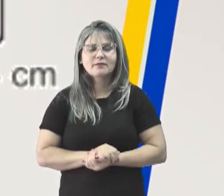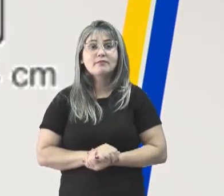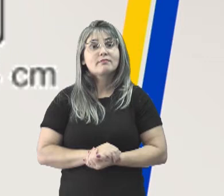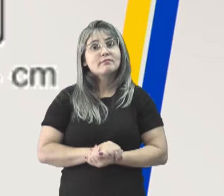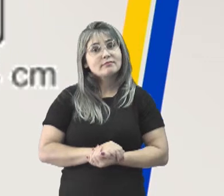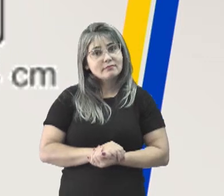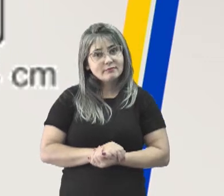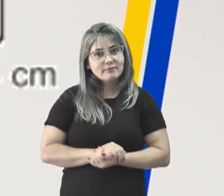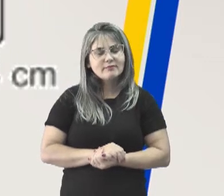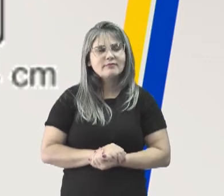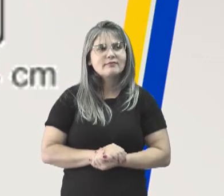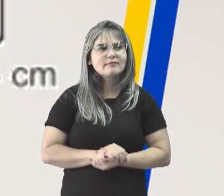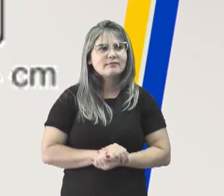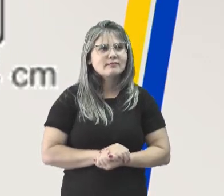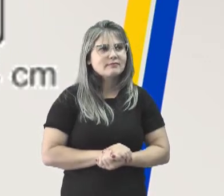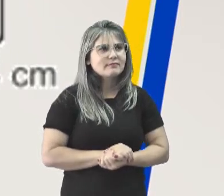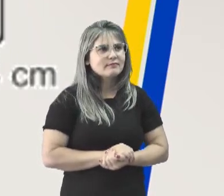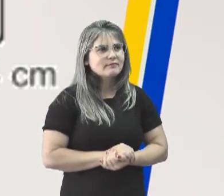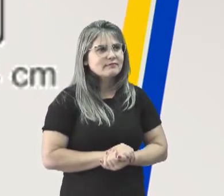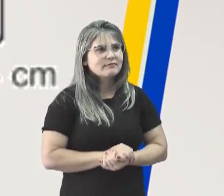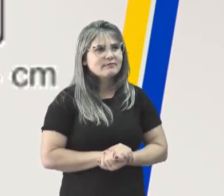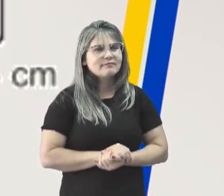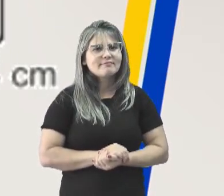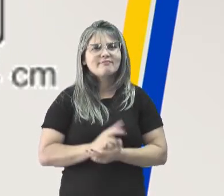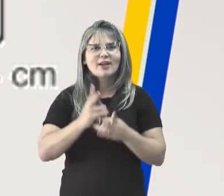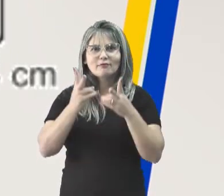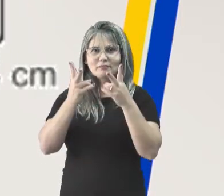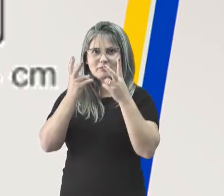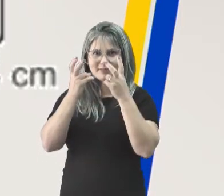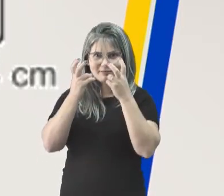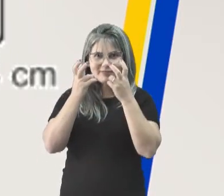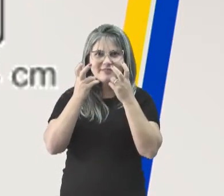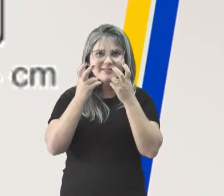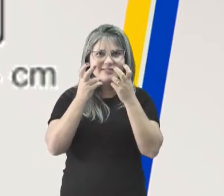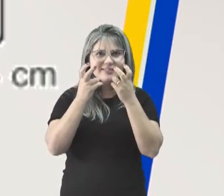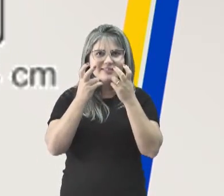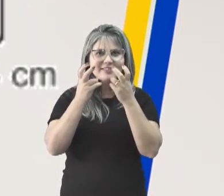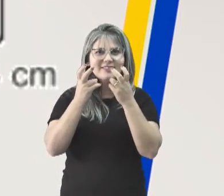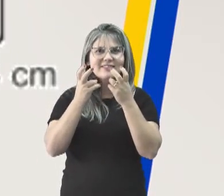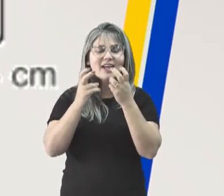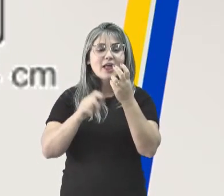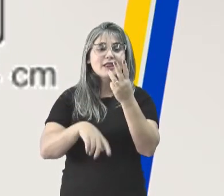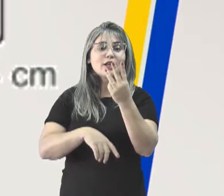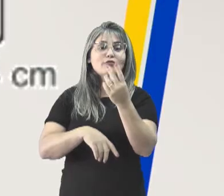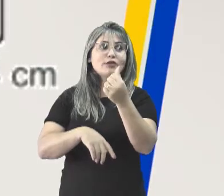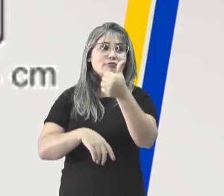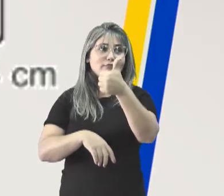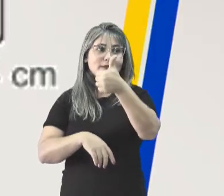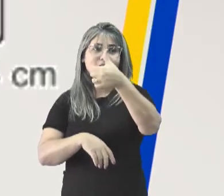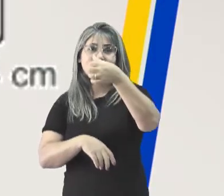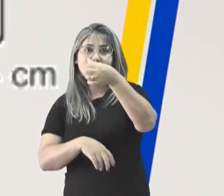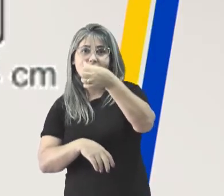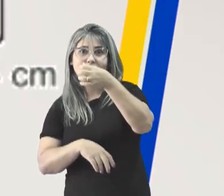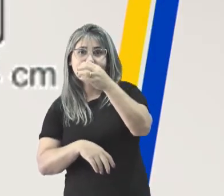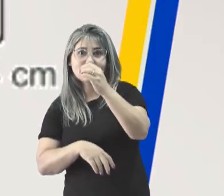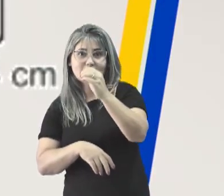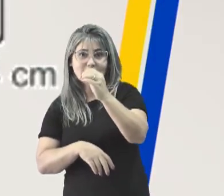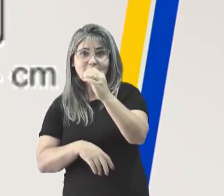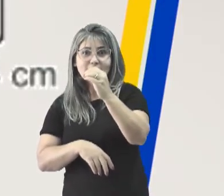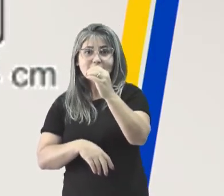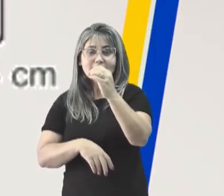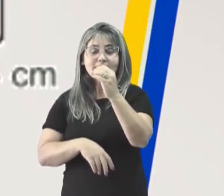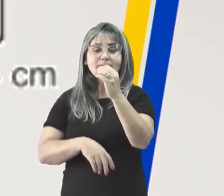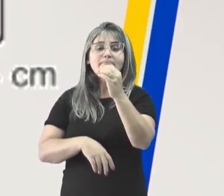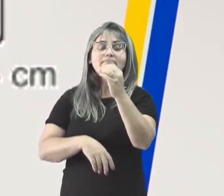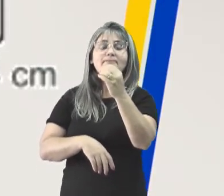0, pelo 6 e pelo 1, e aí eu completo com 0. Então fica 0,160. Como aquele 0 lá no final ele pode não ter